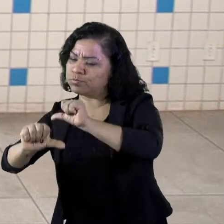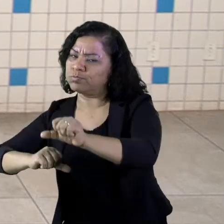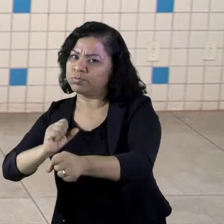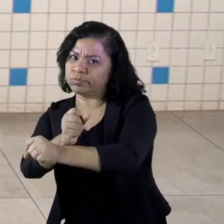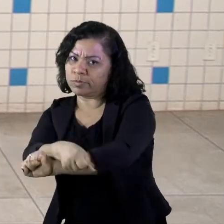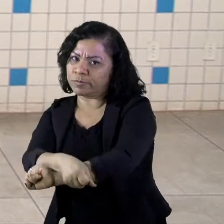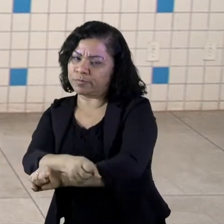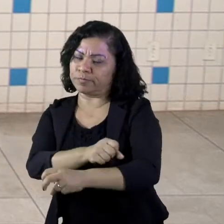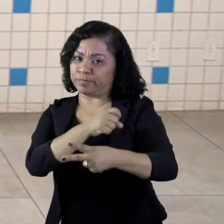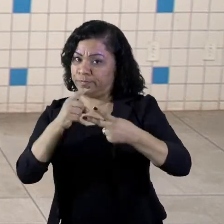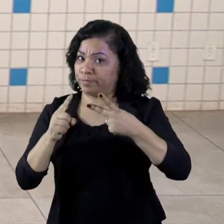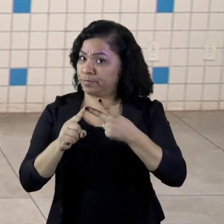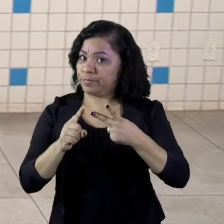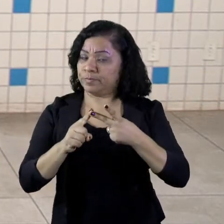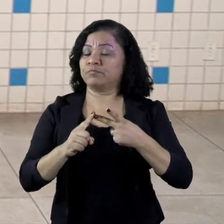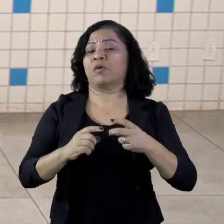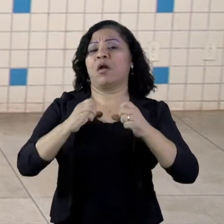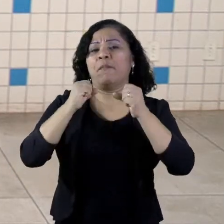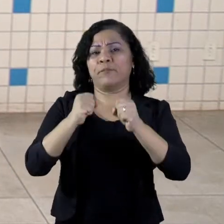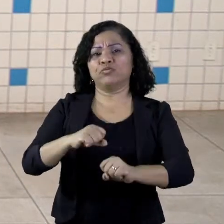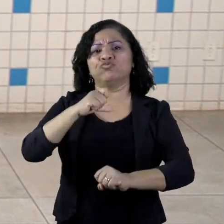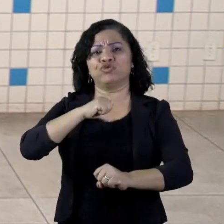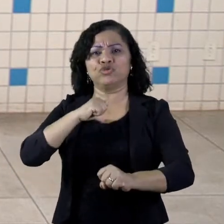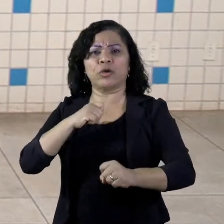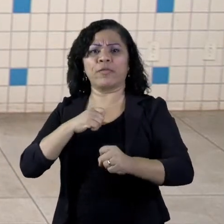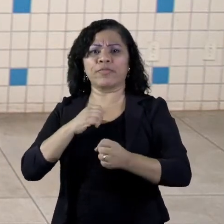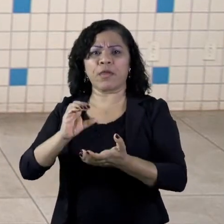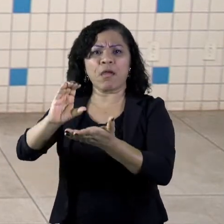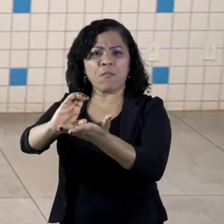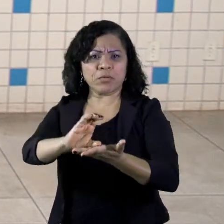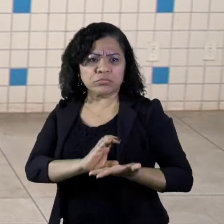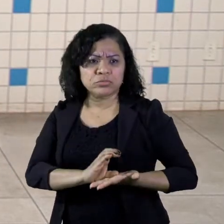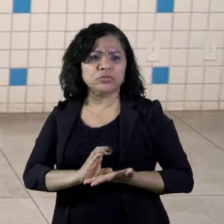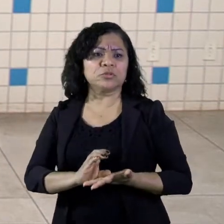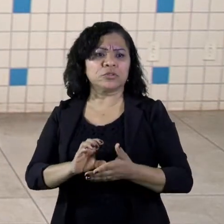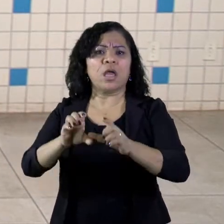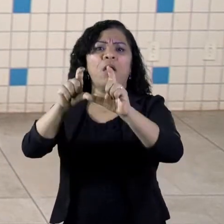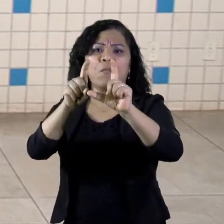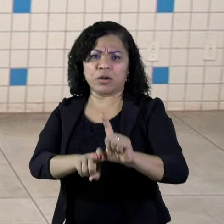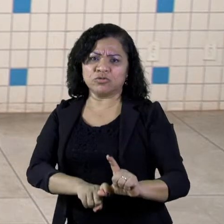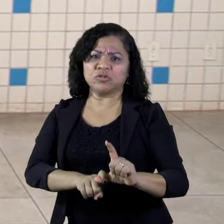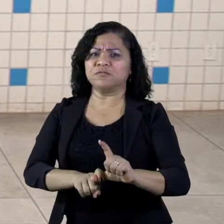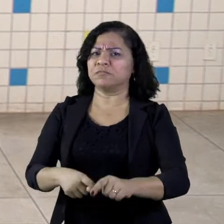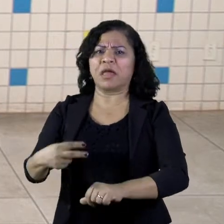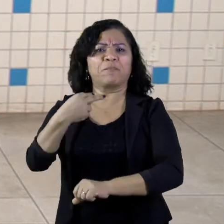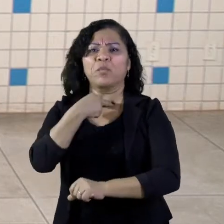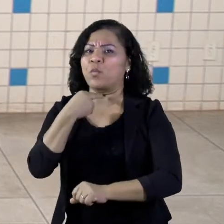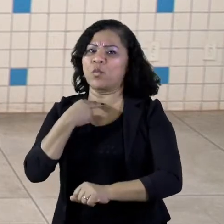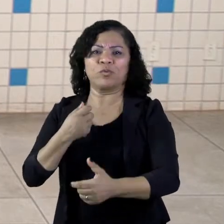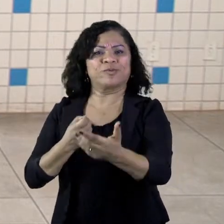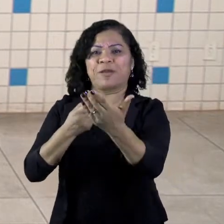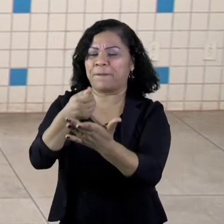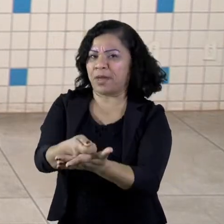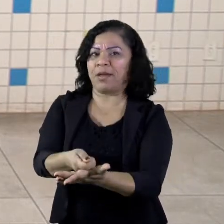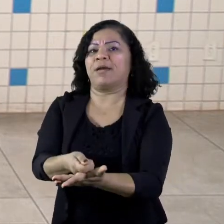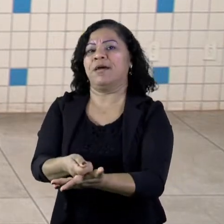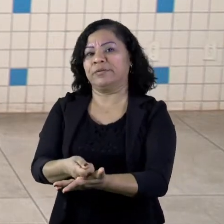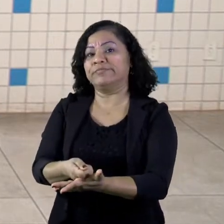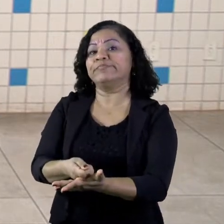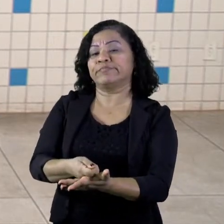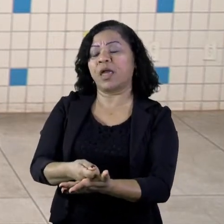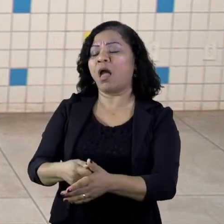Segundo, ele podia contrair uma dívida que ele não conseguia pagar. Então a saída para ele ou era